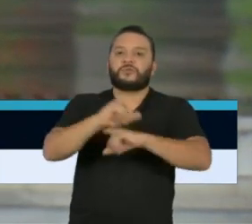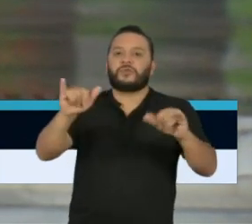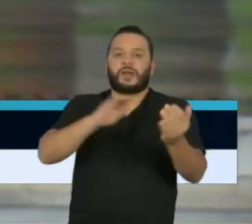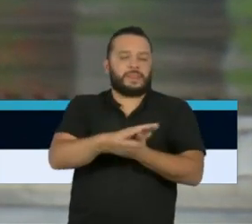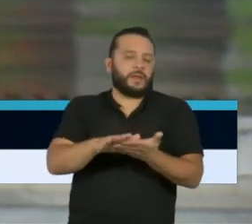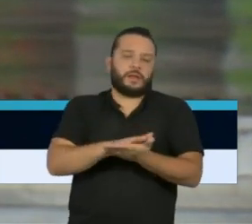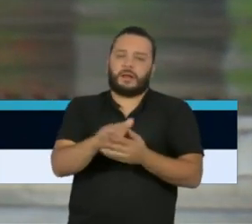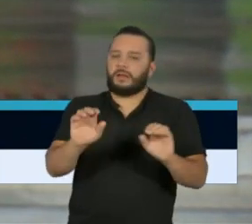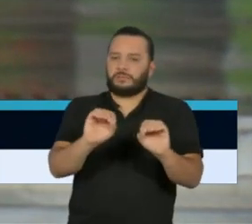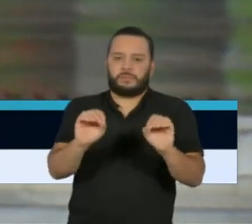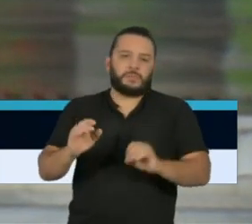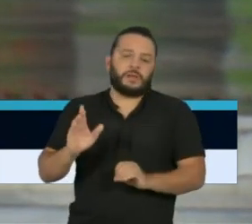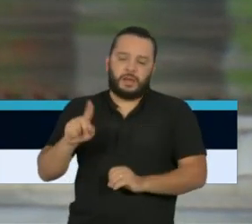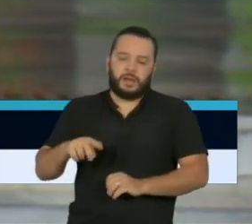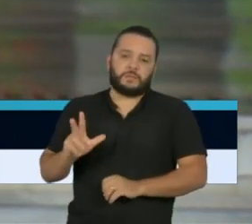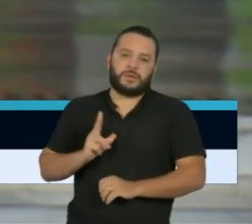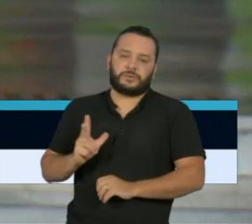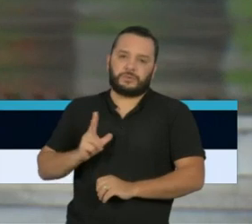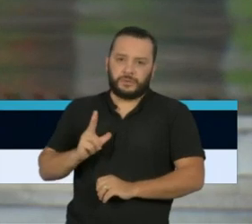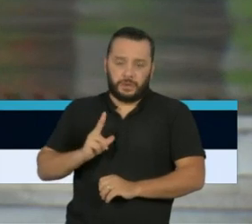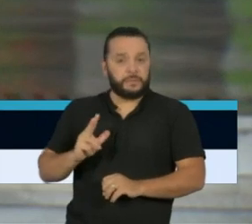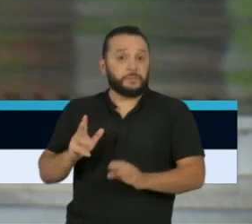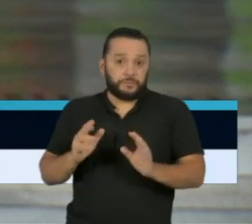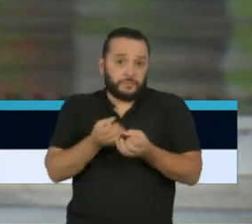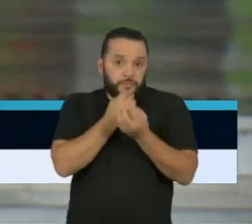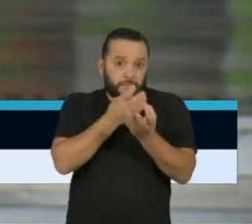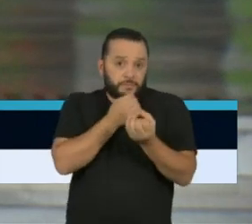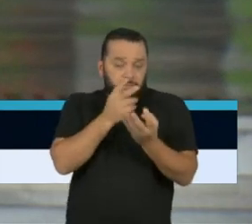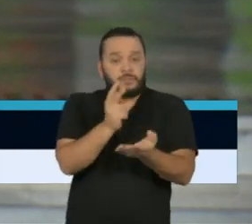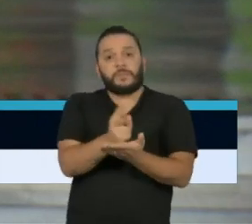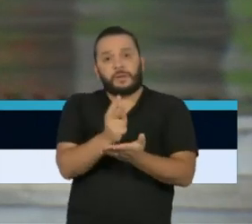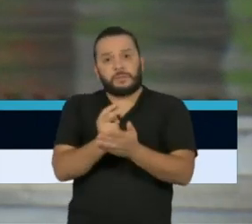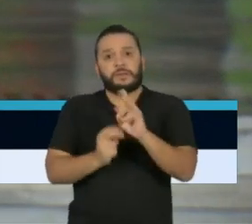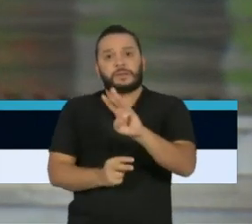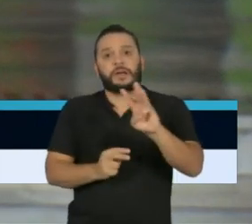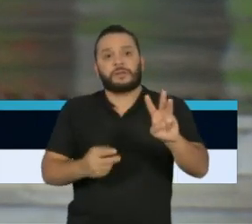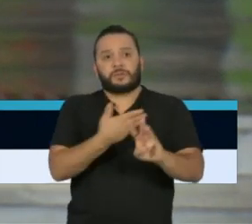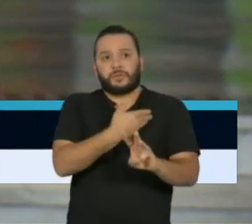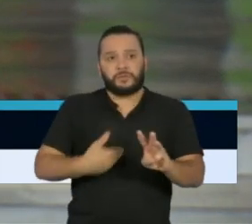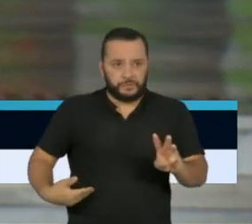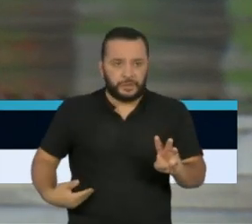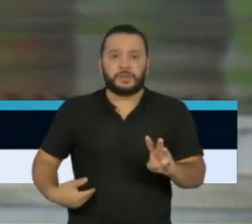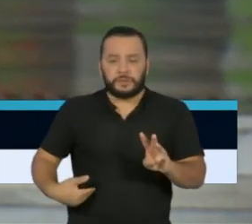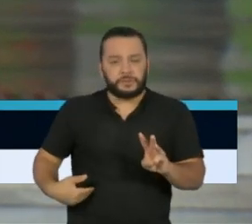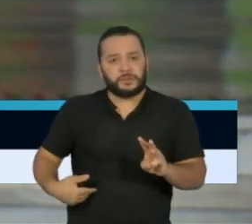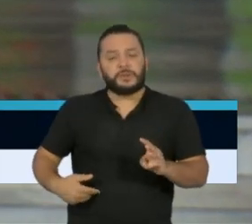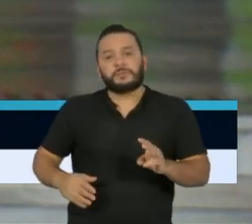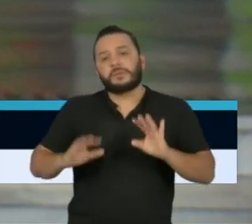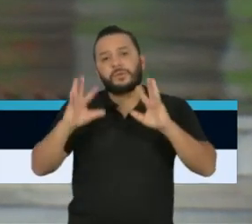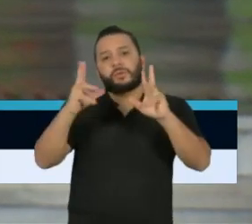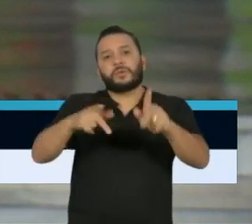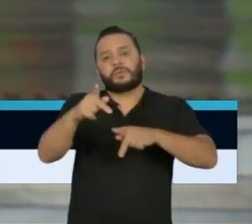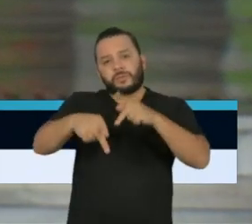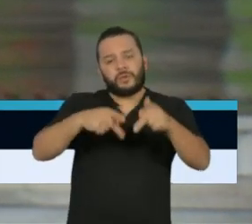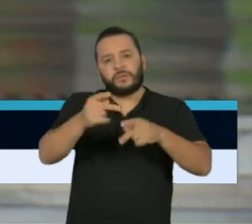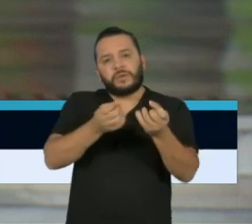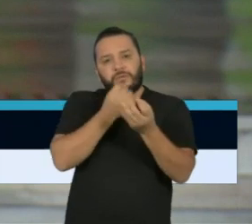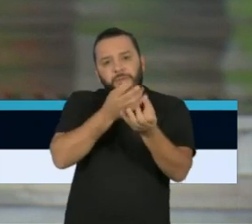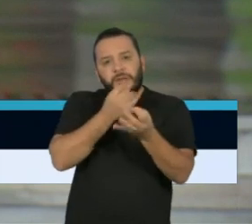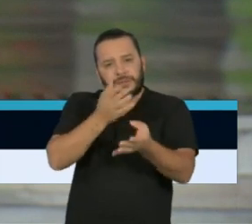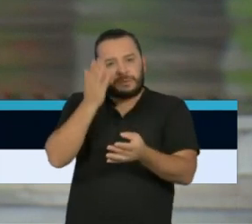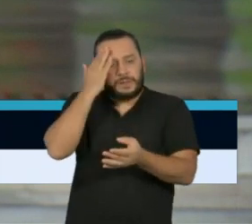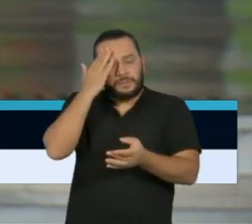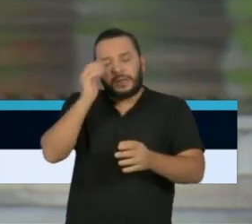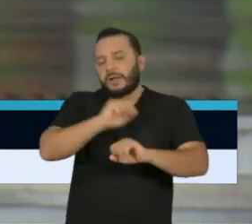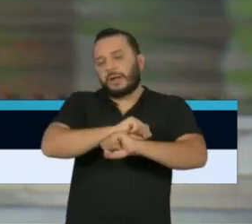no canal do governo, totalmente voltado ao coronavírus, para que a população tenha acesso completo. Eu também mencionei